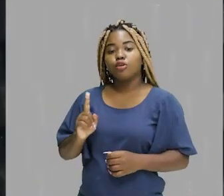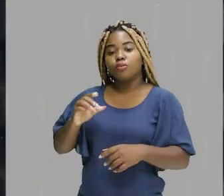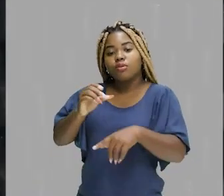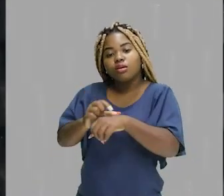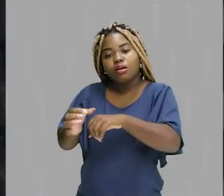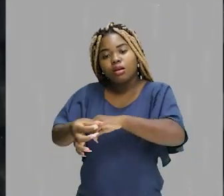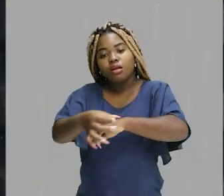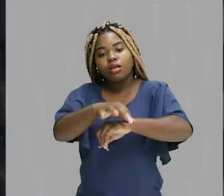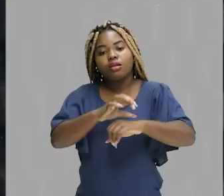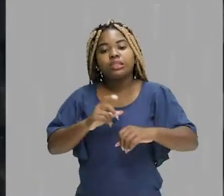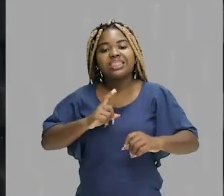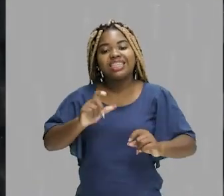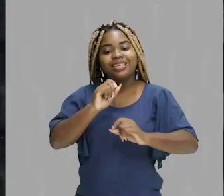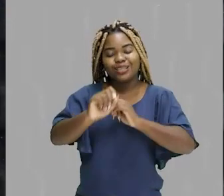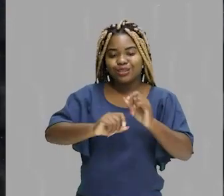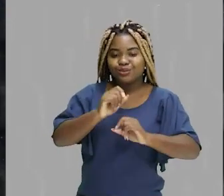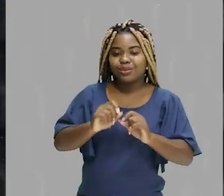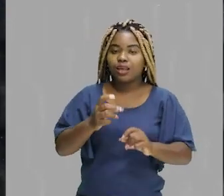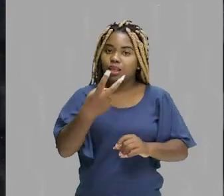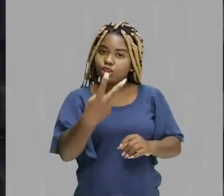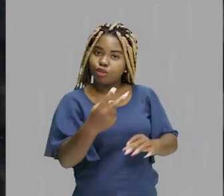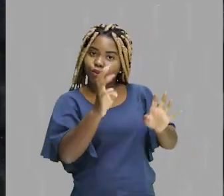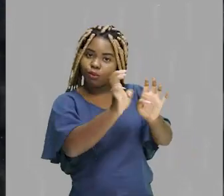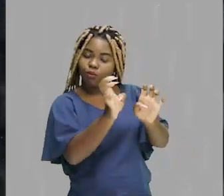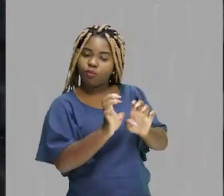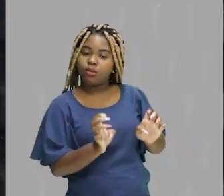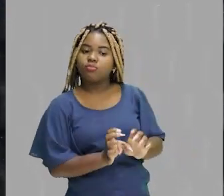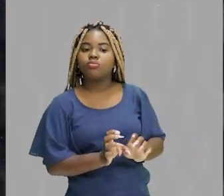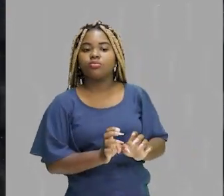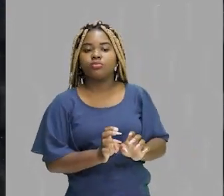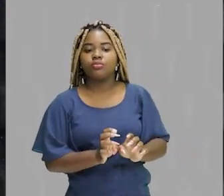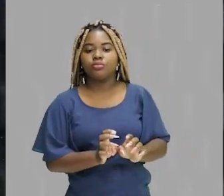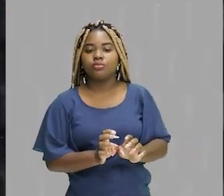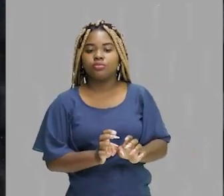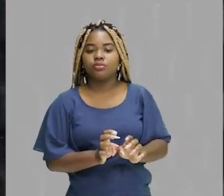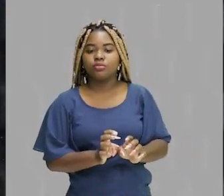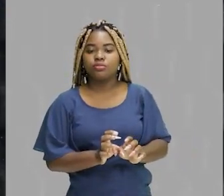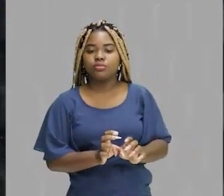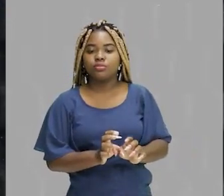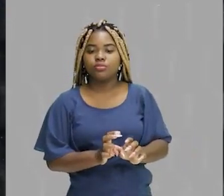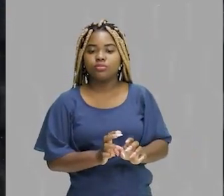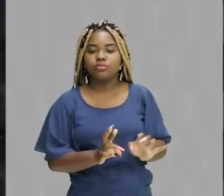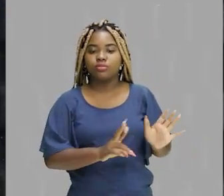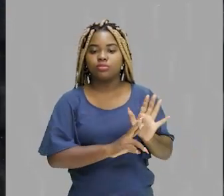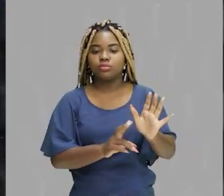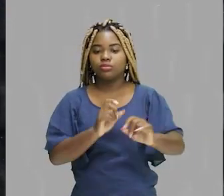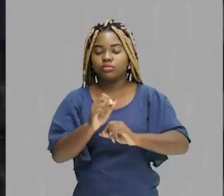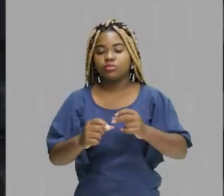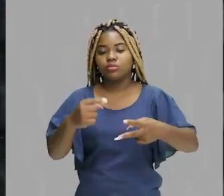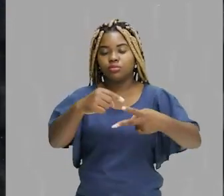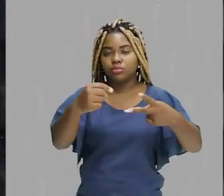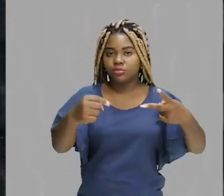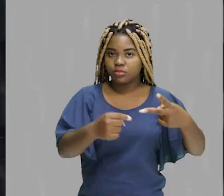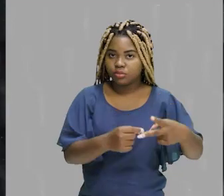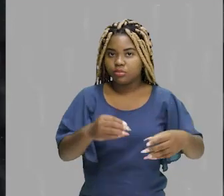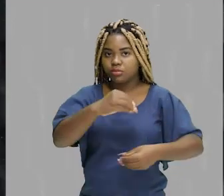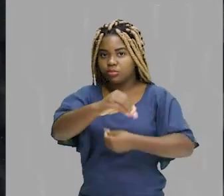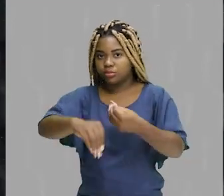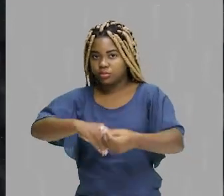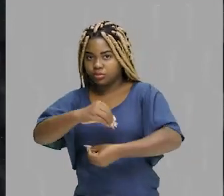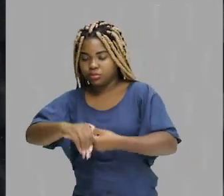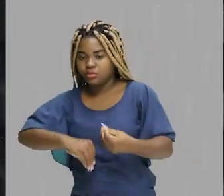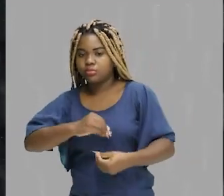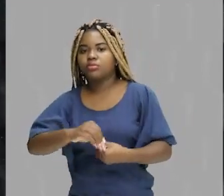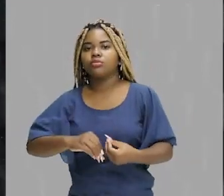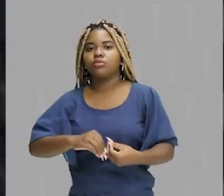existência de 2 estruturas não sobreponíveis, que correspondem a 2 substâncias denominadas